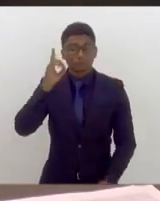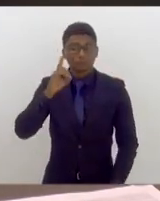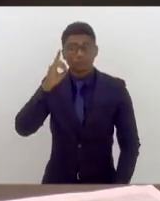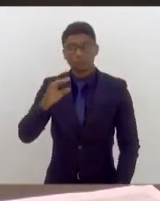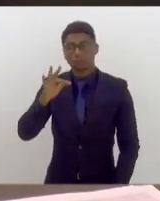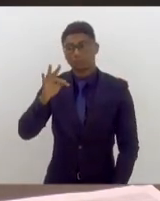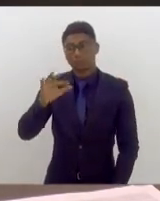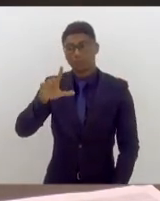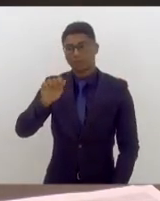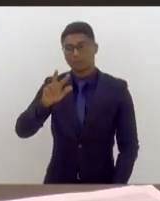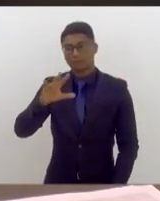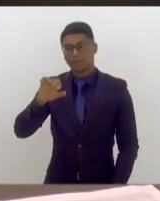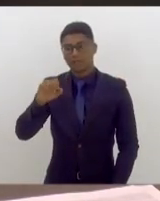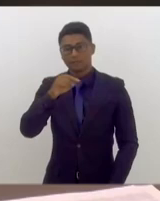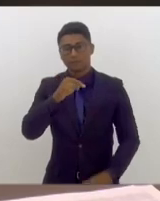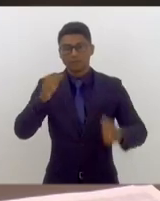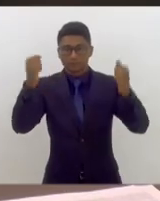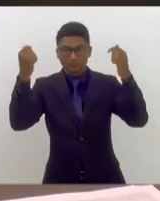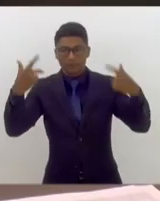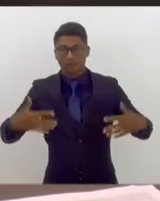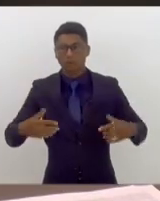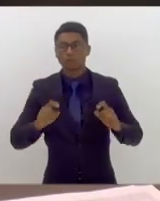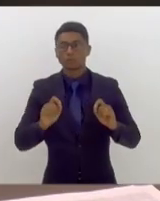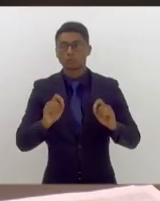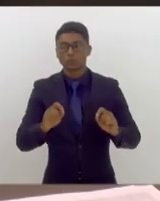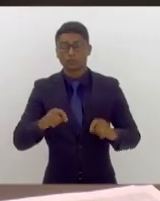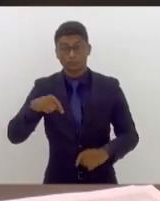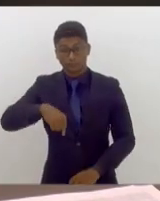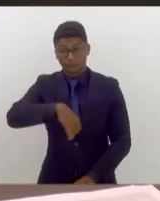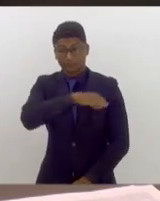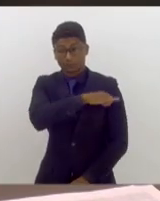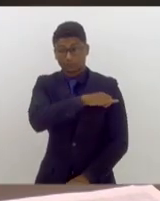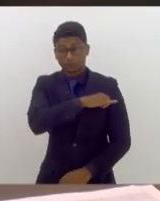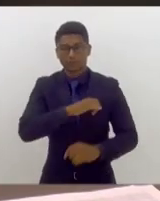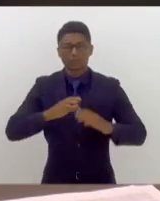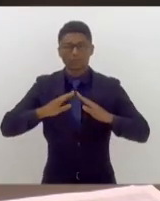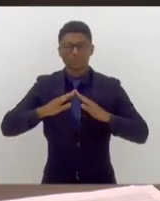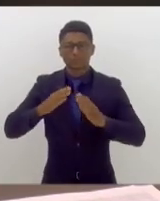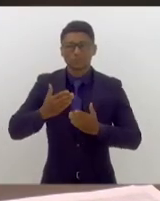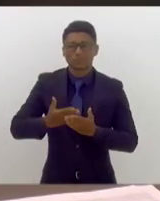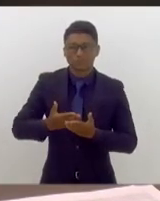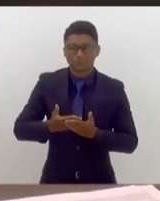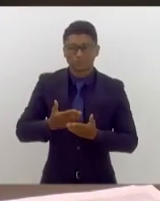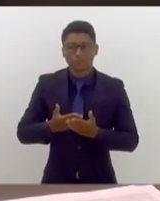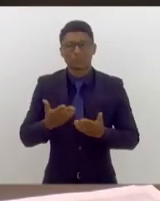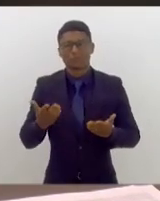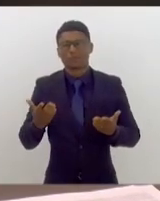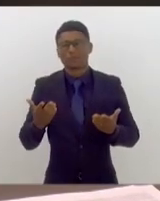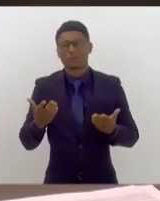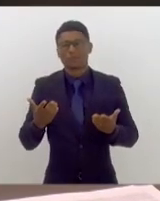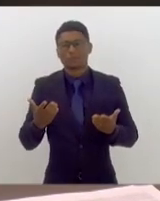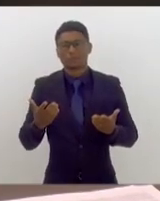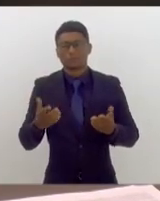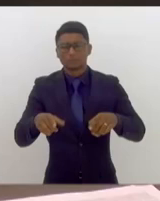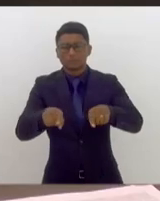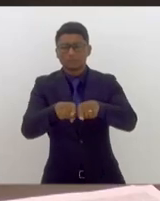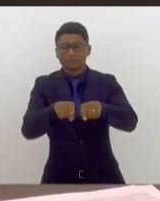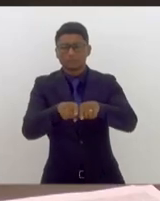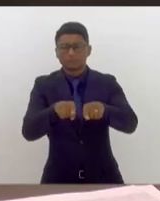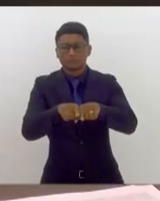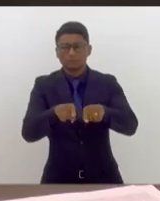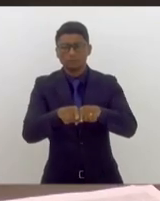sobre a descolarização no Rio de Janeiro, os índices de evasão,